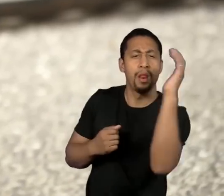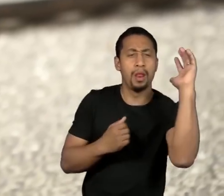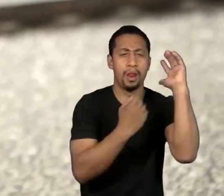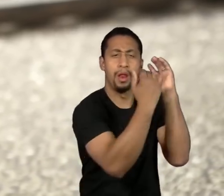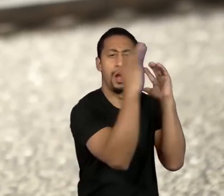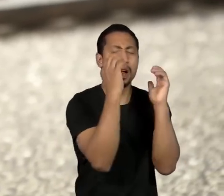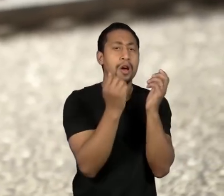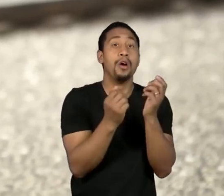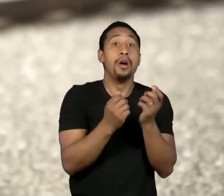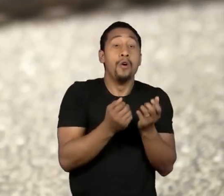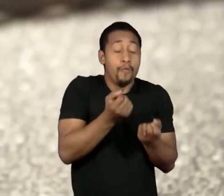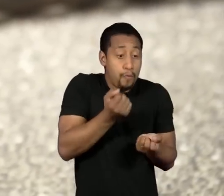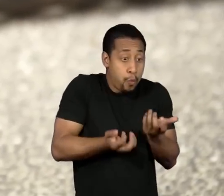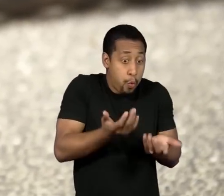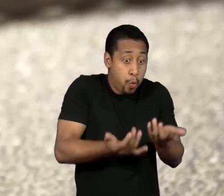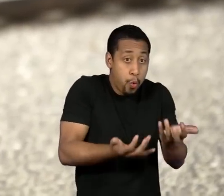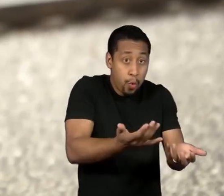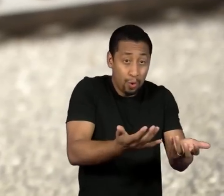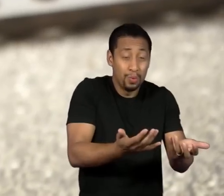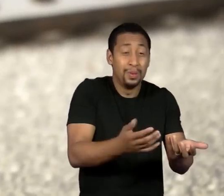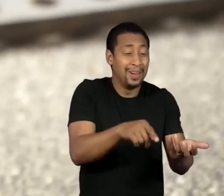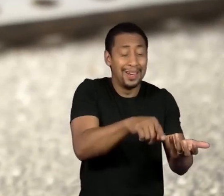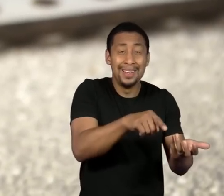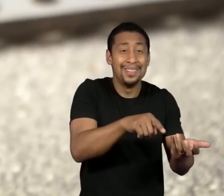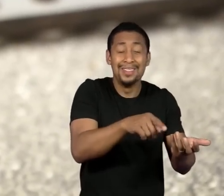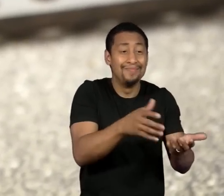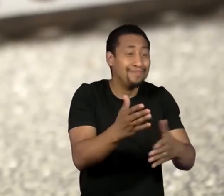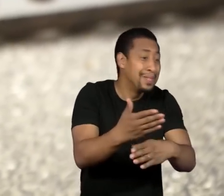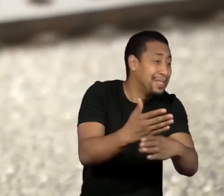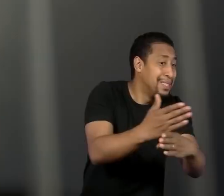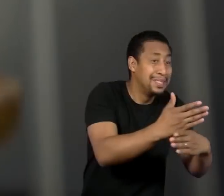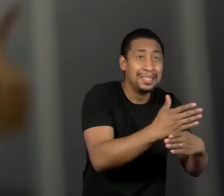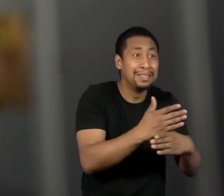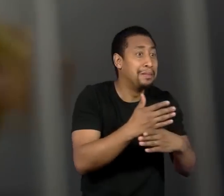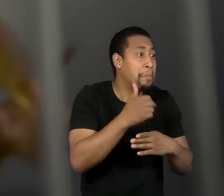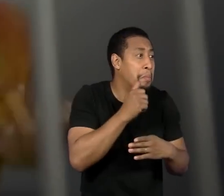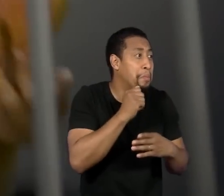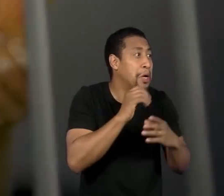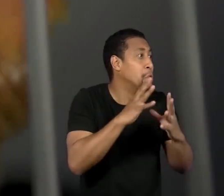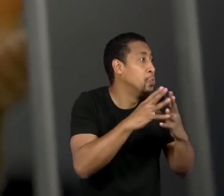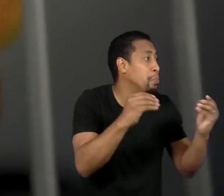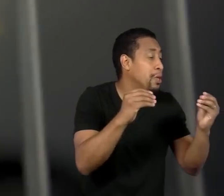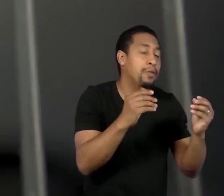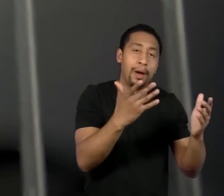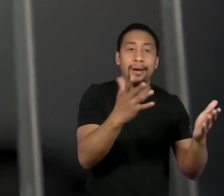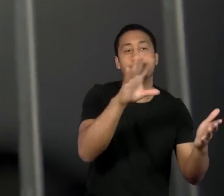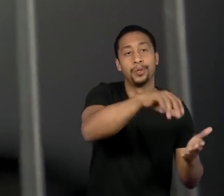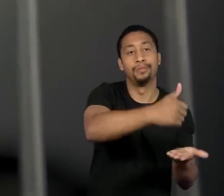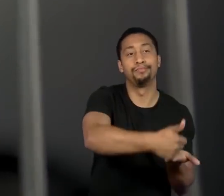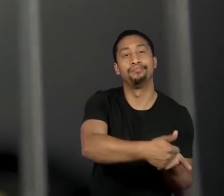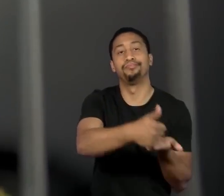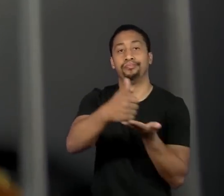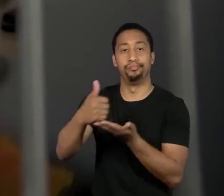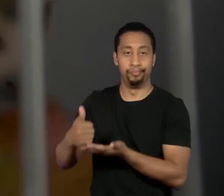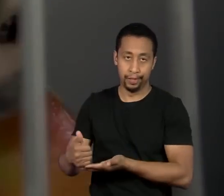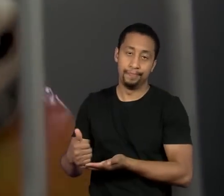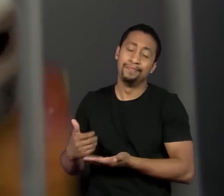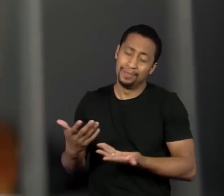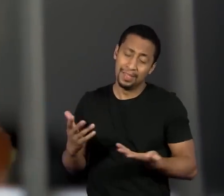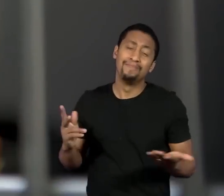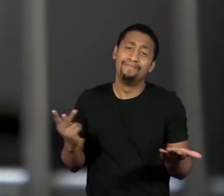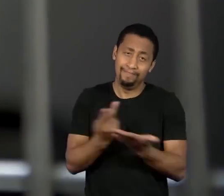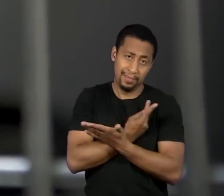gente começa a receber animais jovens, filhotes, separados dos pais. Existe uma